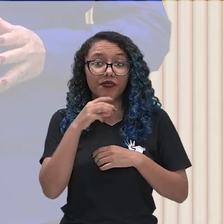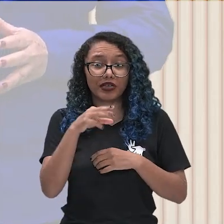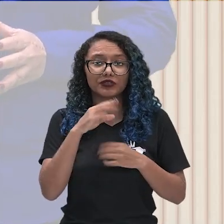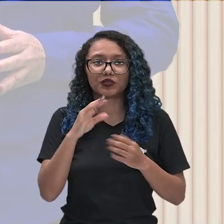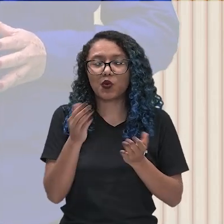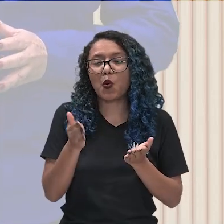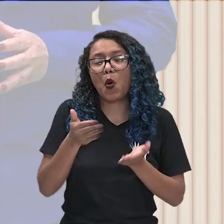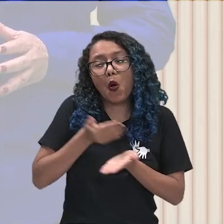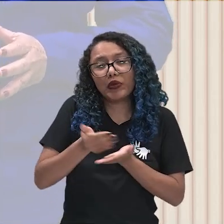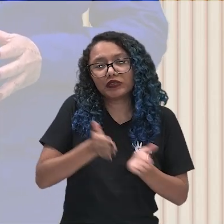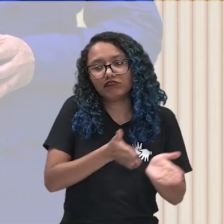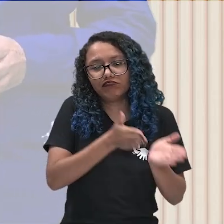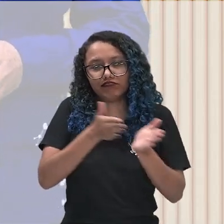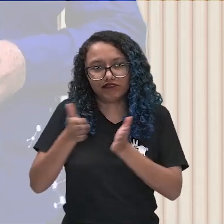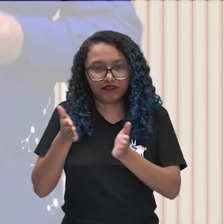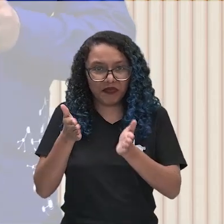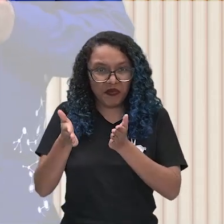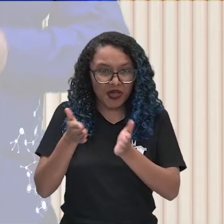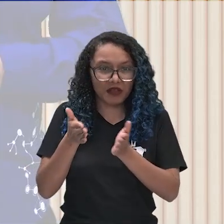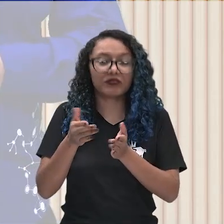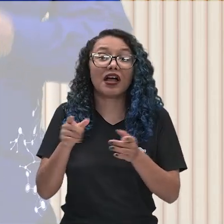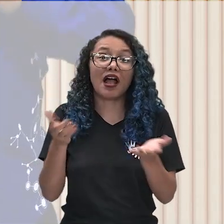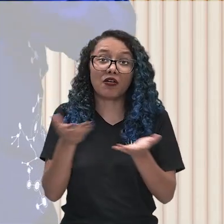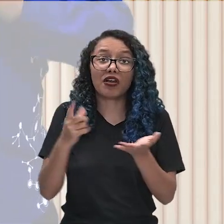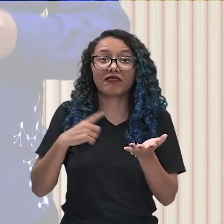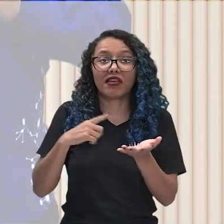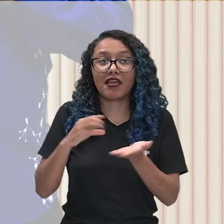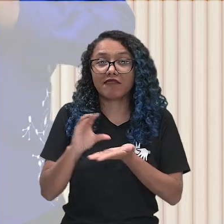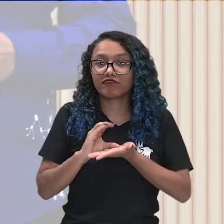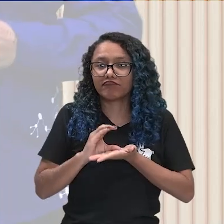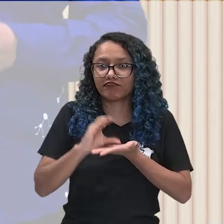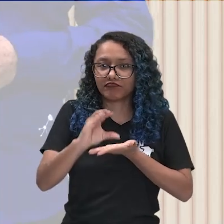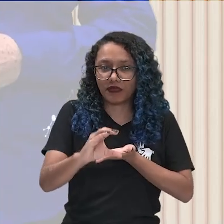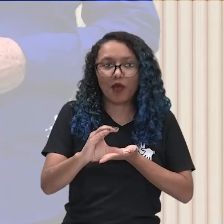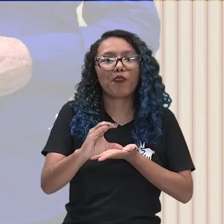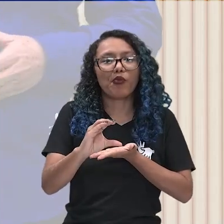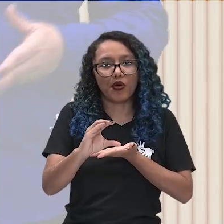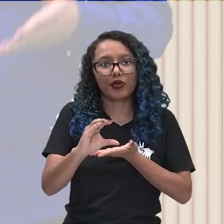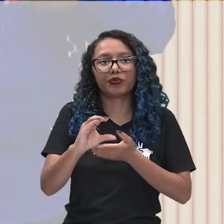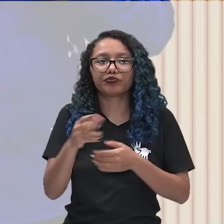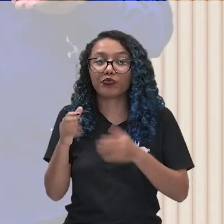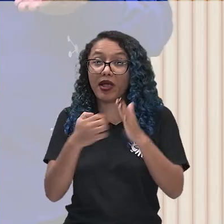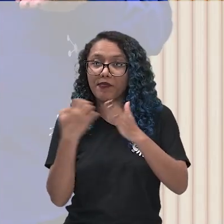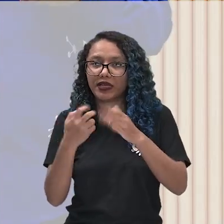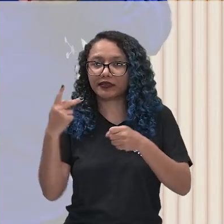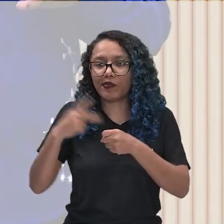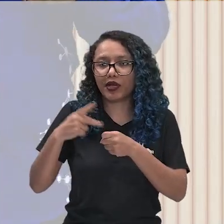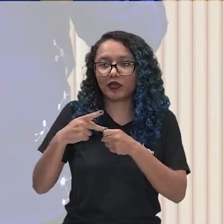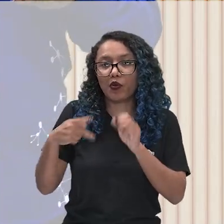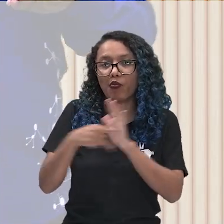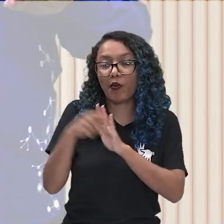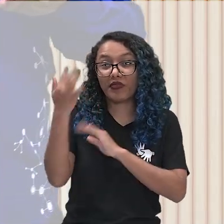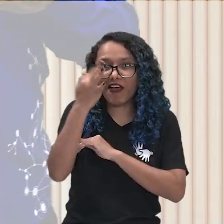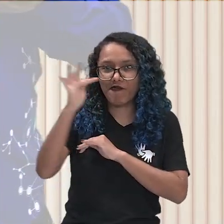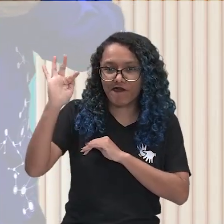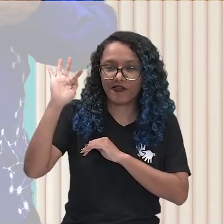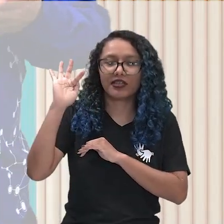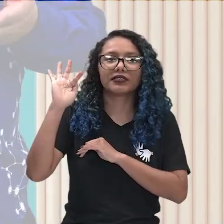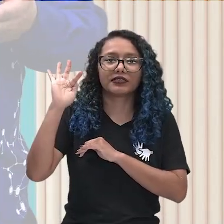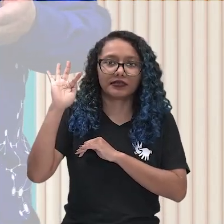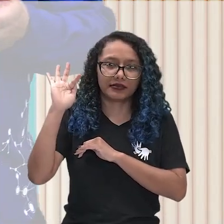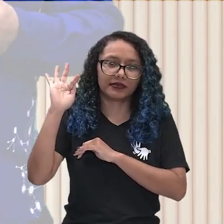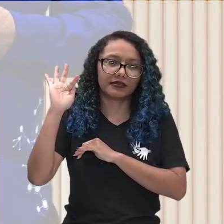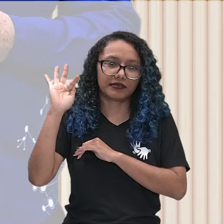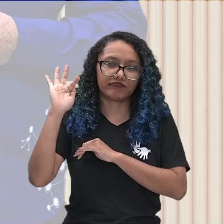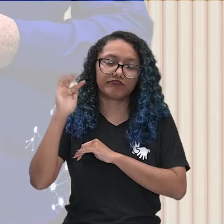projeto, agora com apoio financeiro de uma petrolífera francesa. Então aí nós temos a questão desse